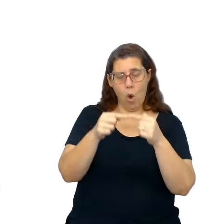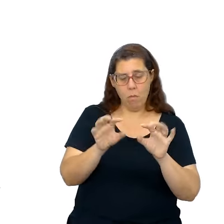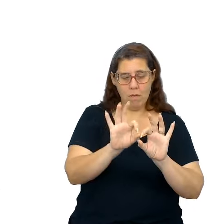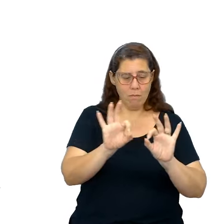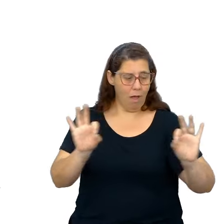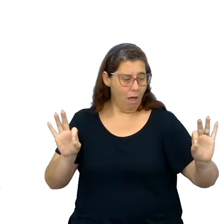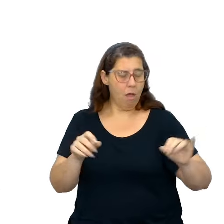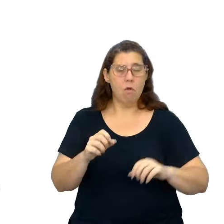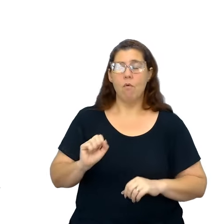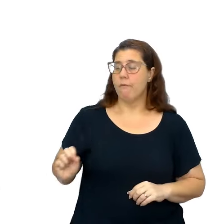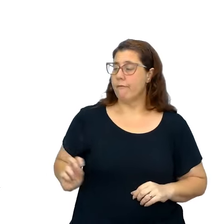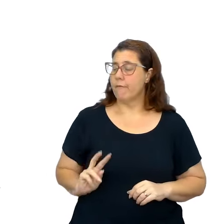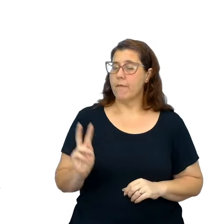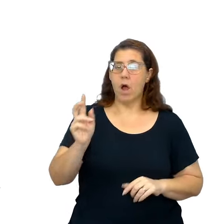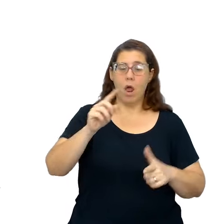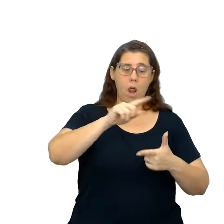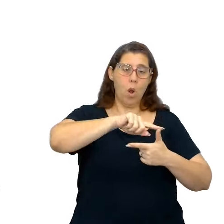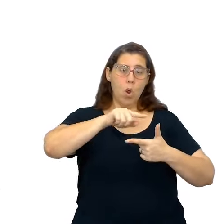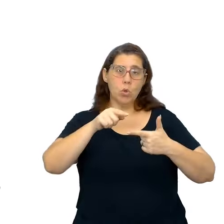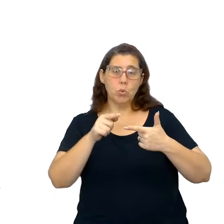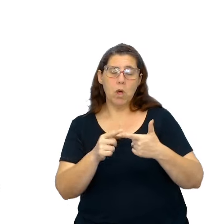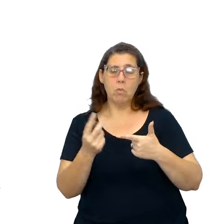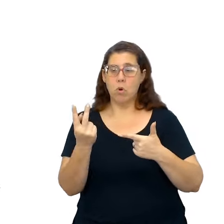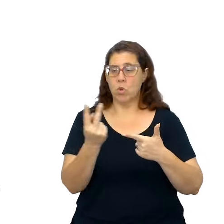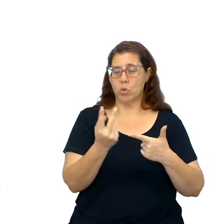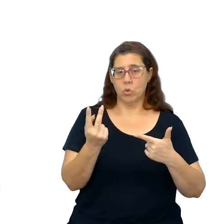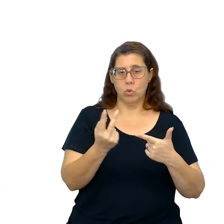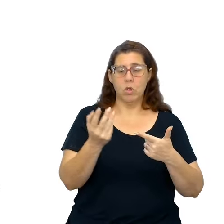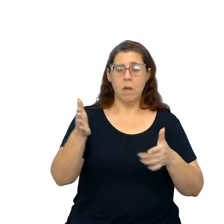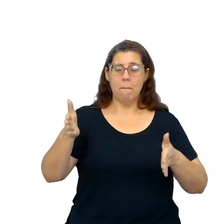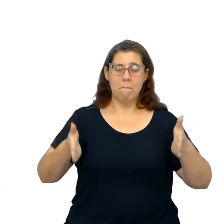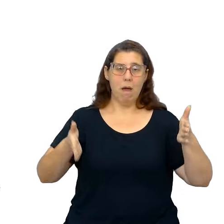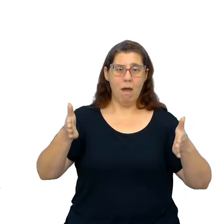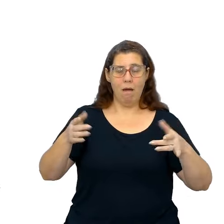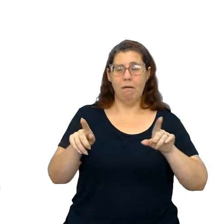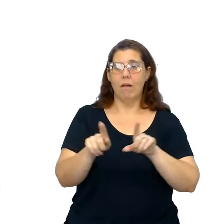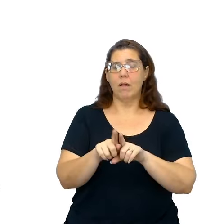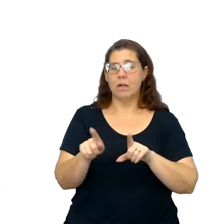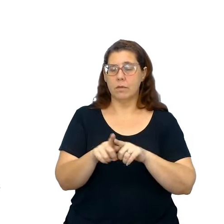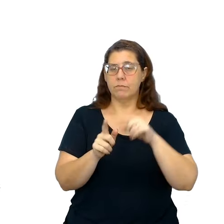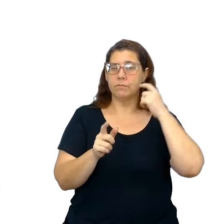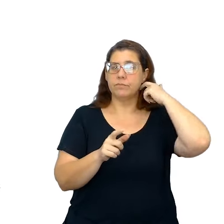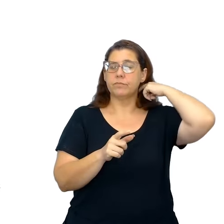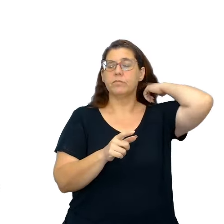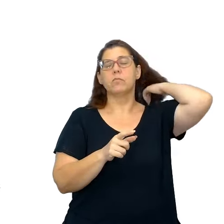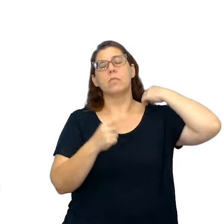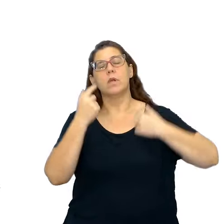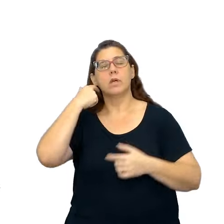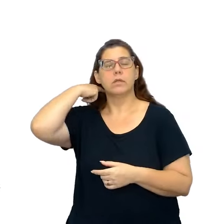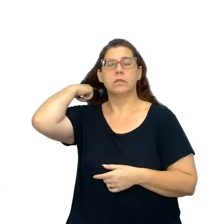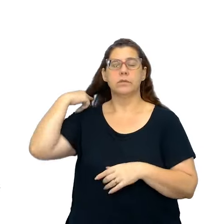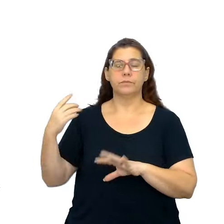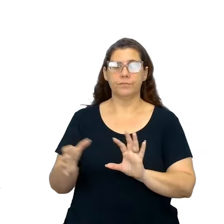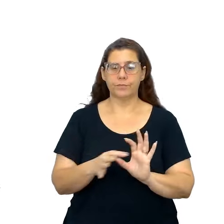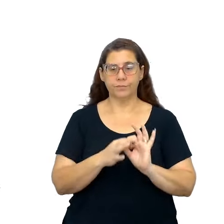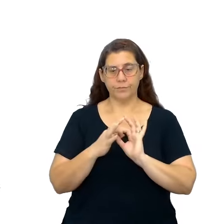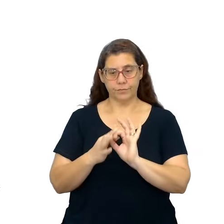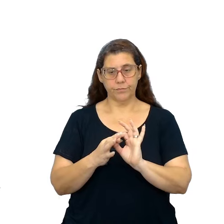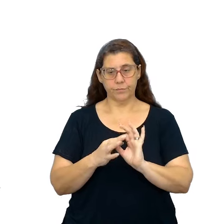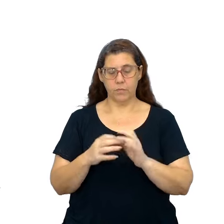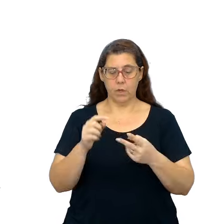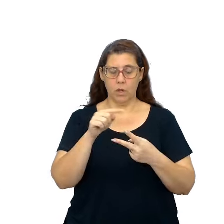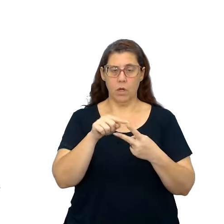reta, o valor do ângulo entre duas retas, as retas paralelas perpendiculares, que estão diretamente ligadas a essas